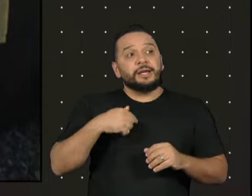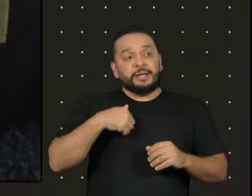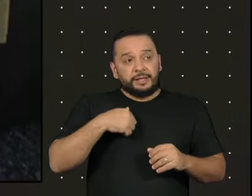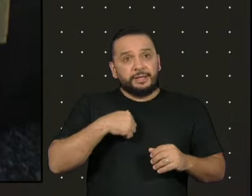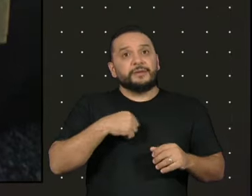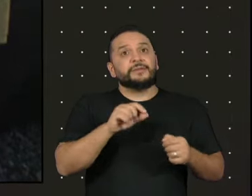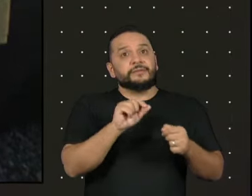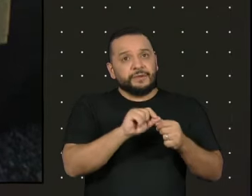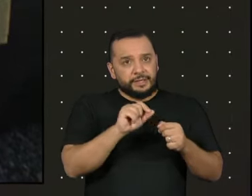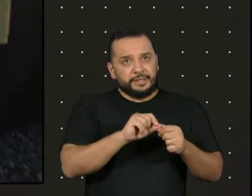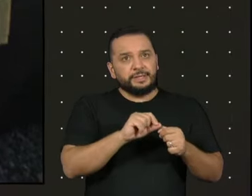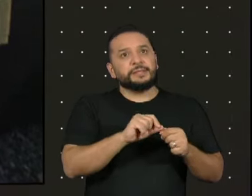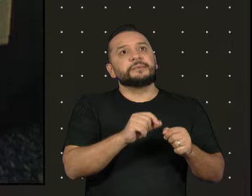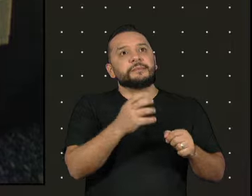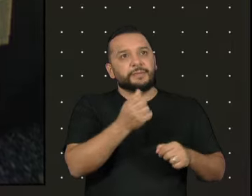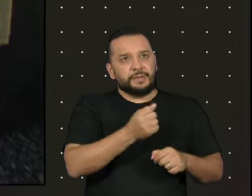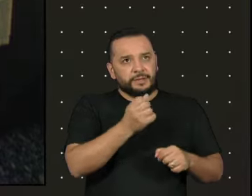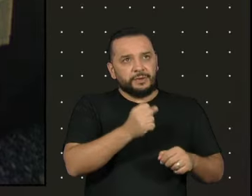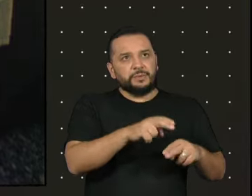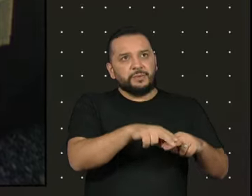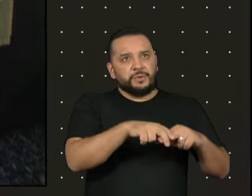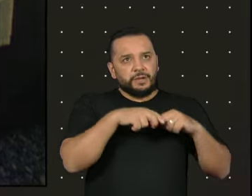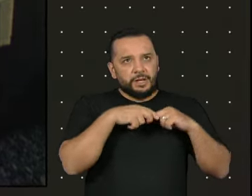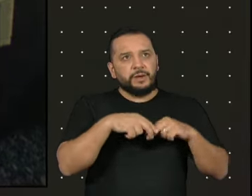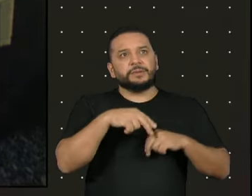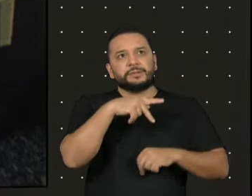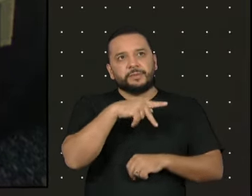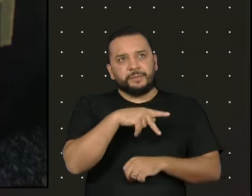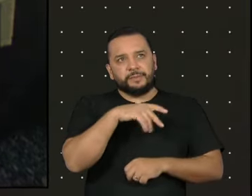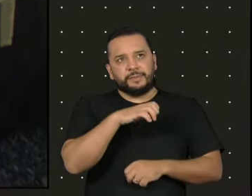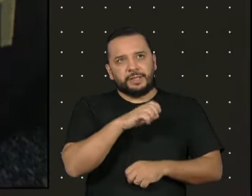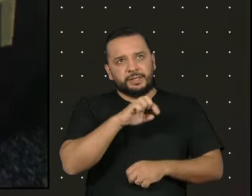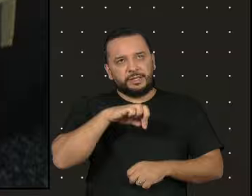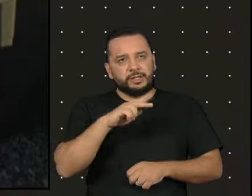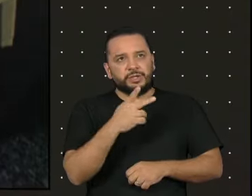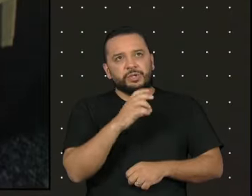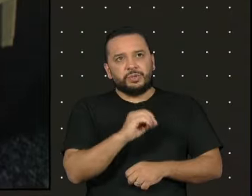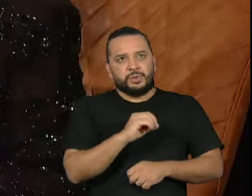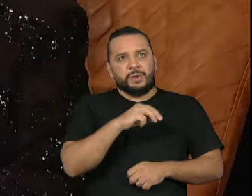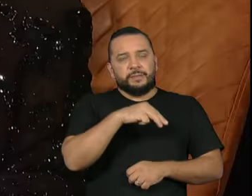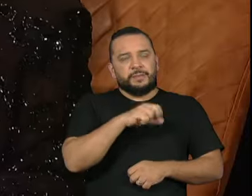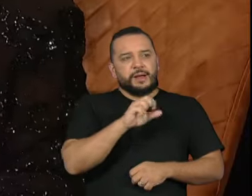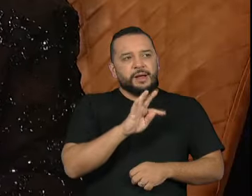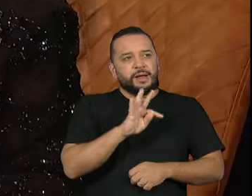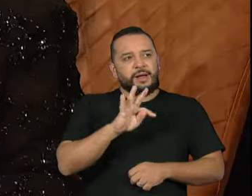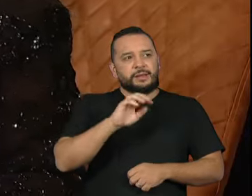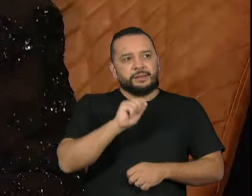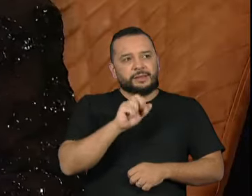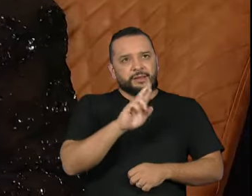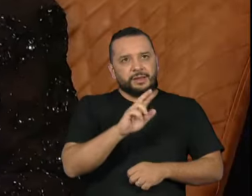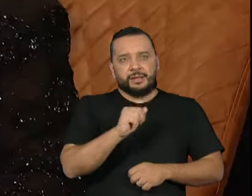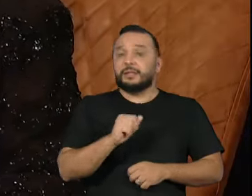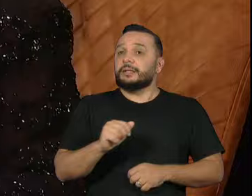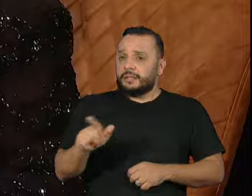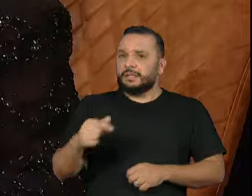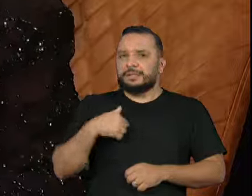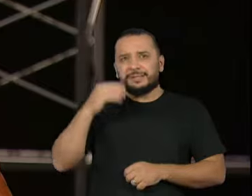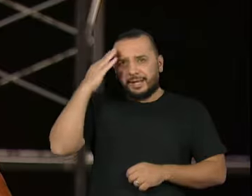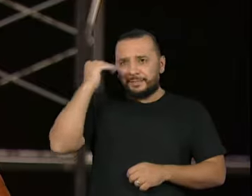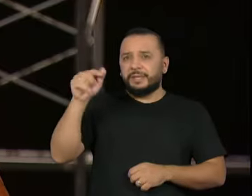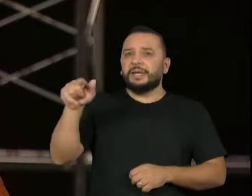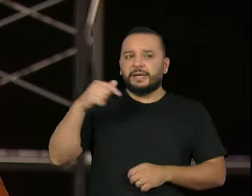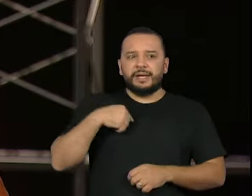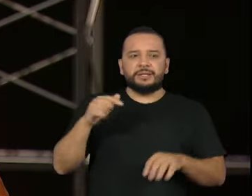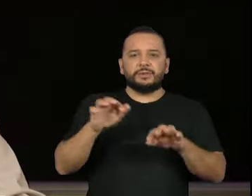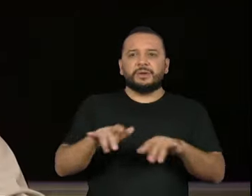causa do Pedrinho Mata. Exatamente, porque o Pedrinho Mata já sabia que o Nat King Cole só tocava em piano branco. Aí